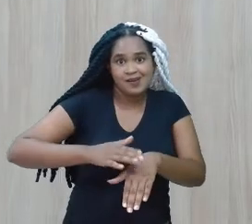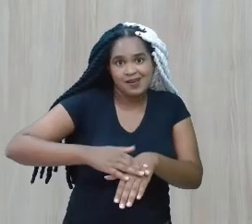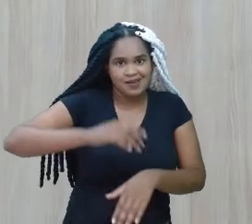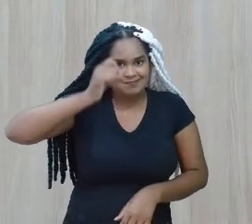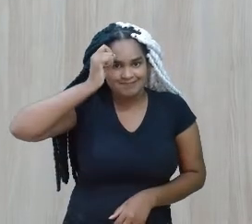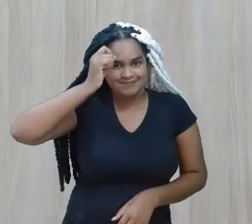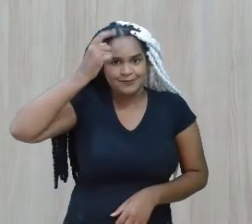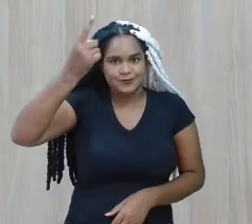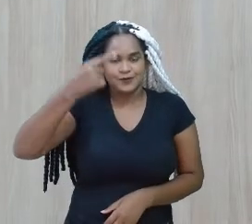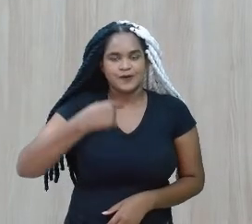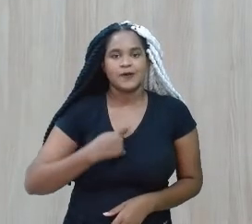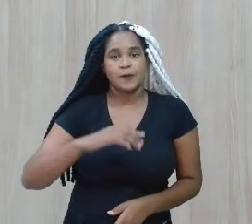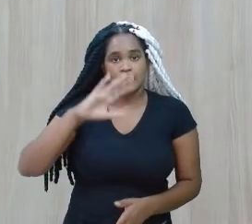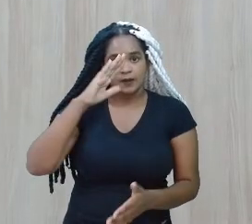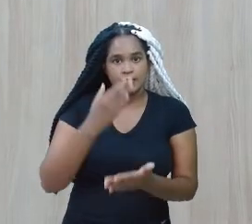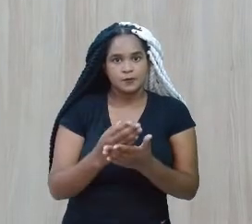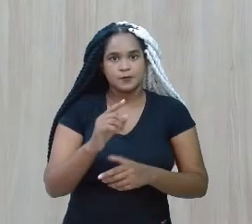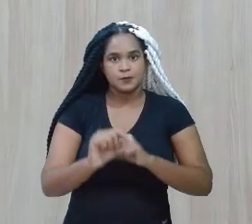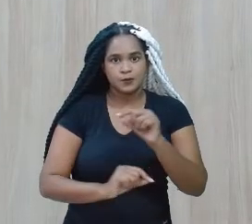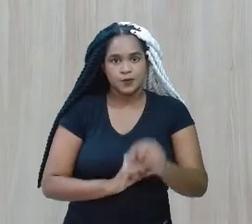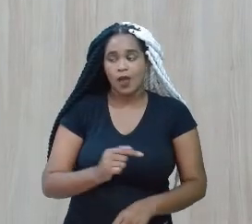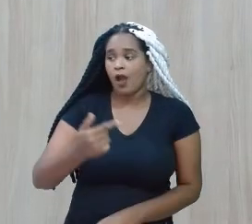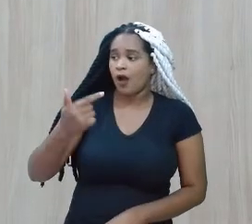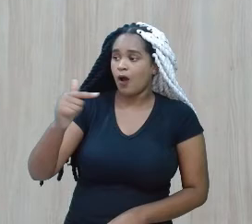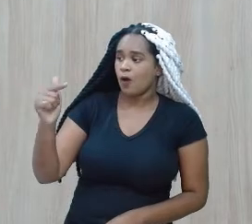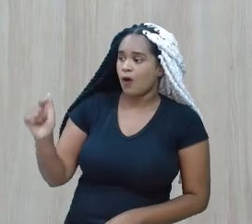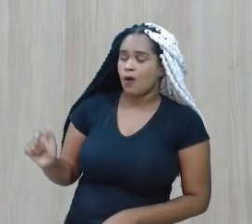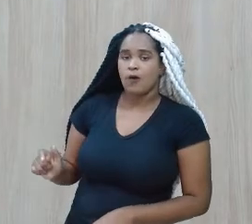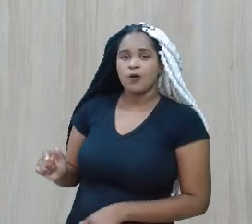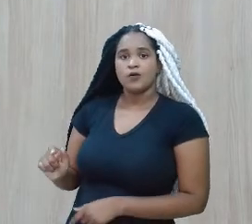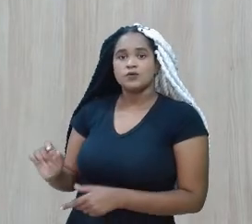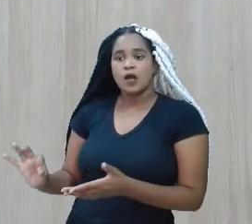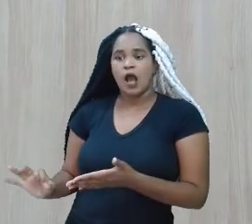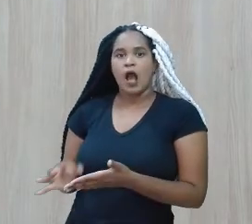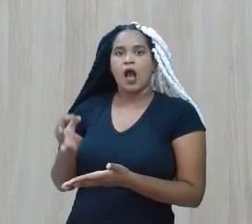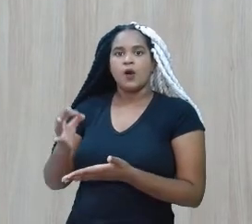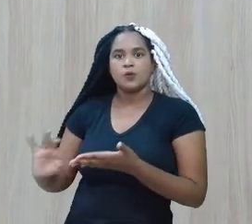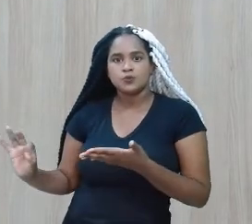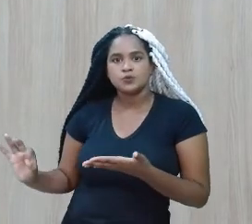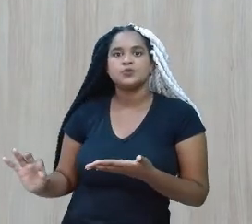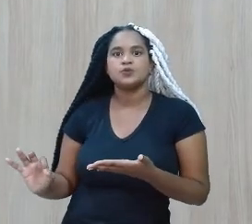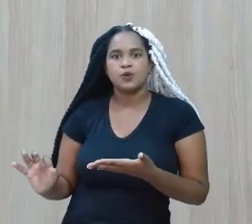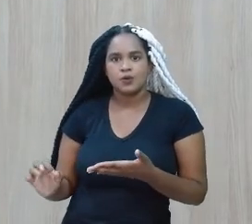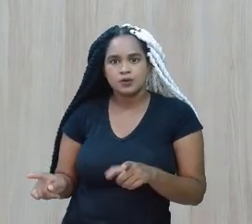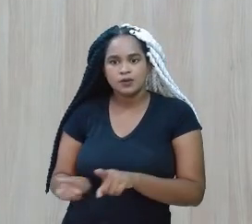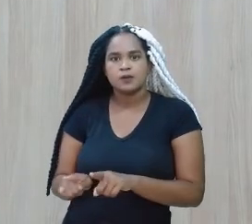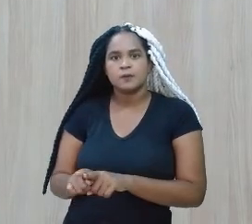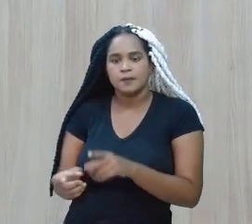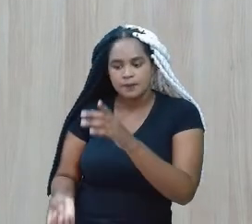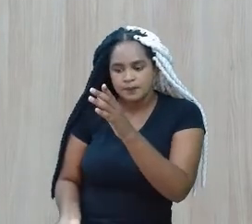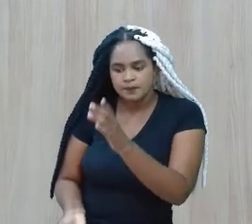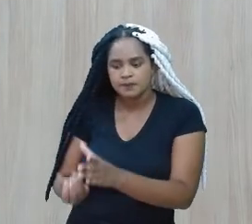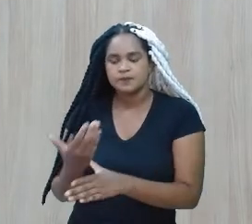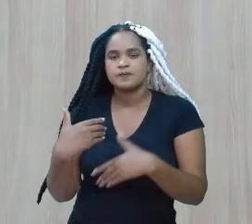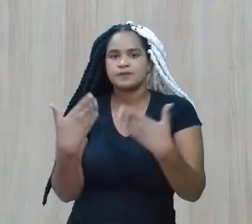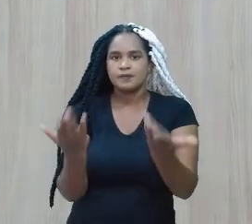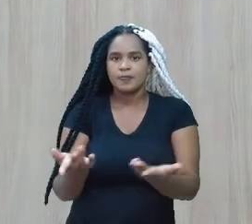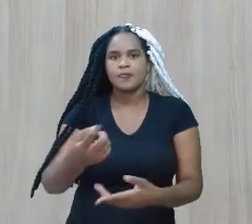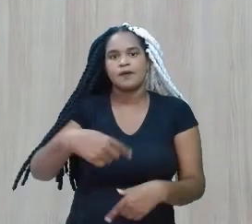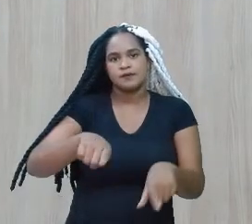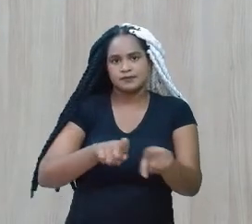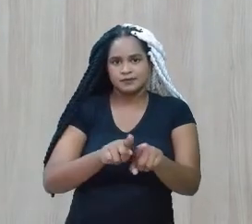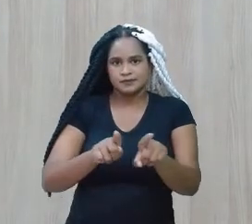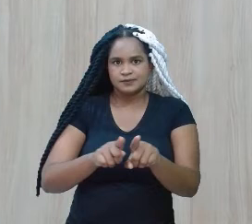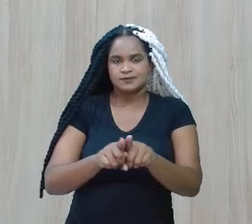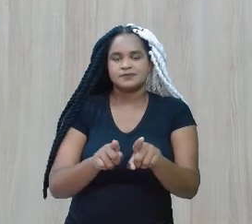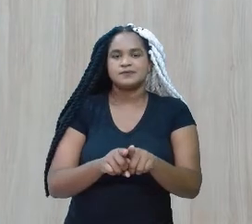que outros escritores e narradores estão surgindo na nossa educação. Então, fica aí, não